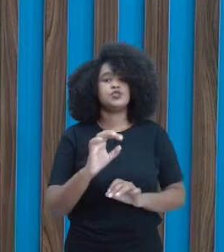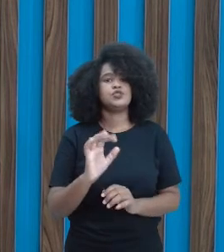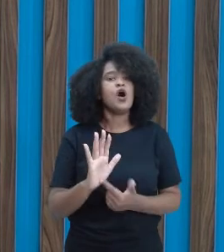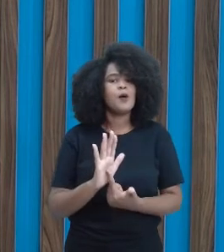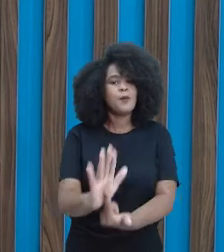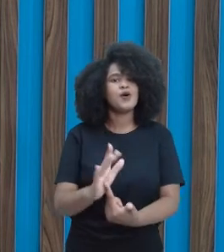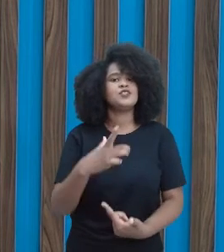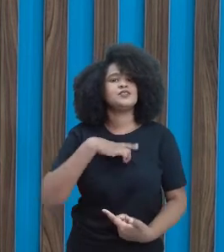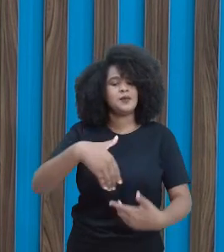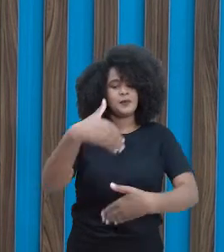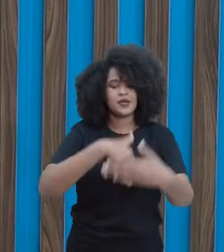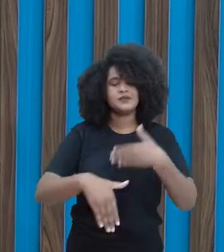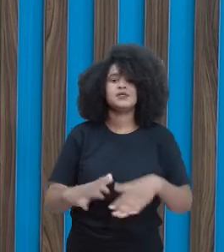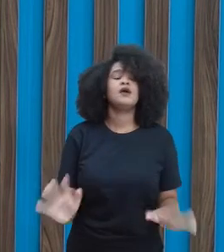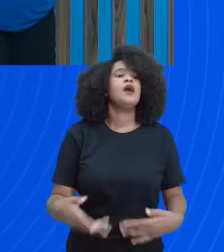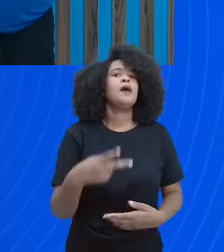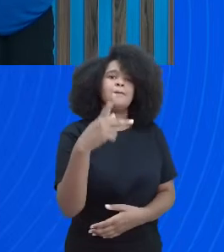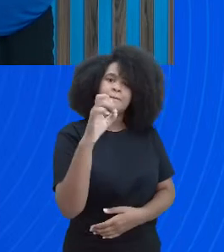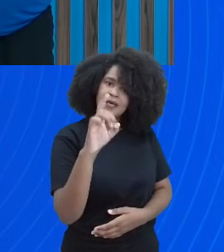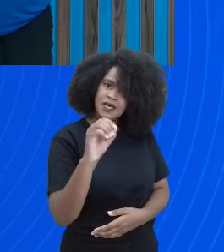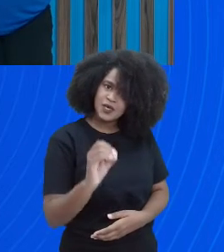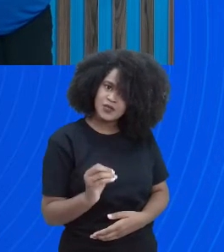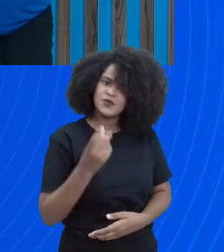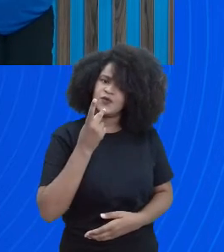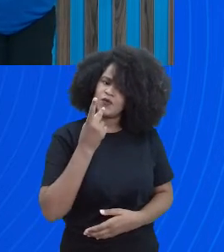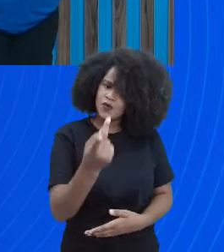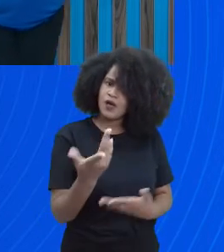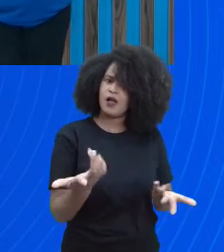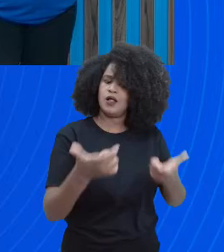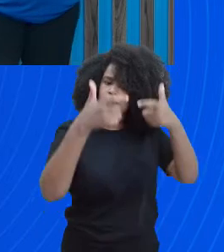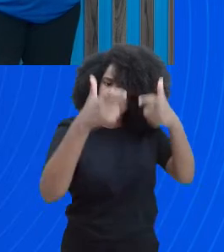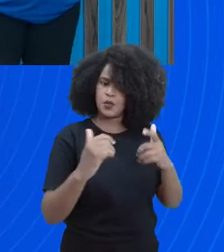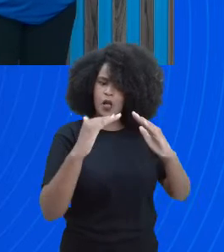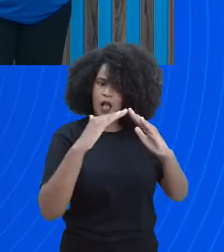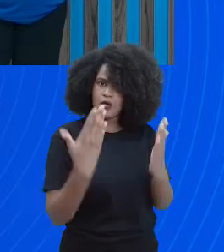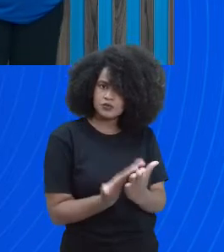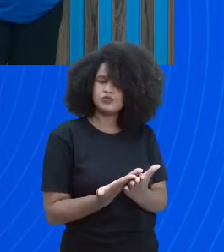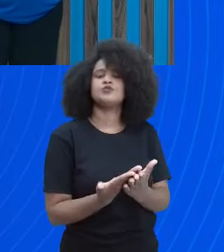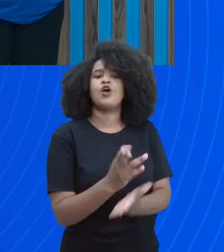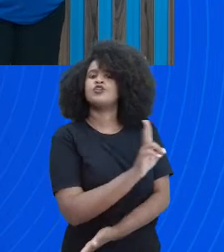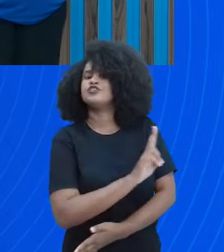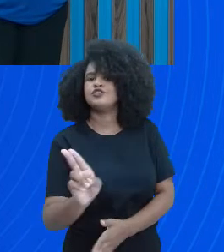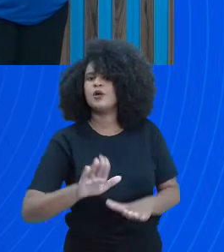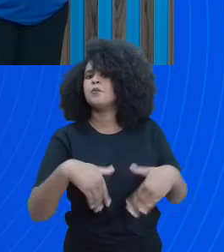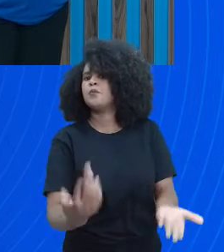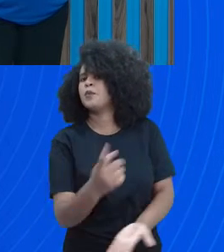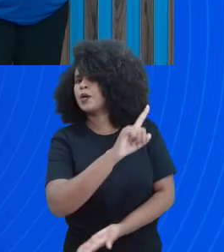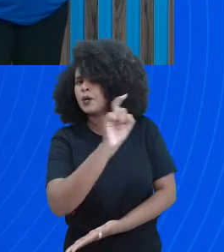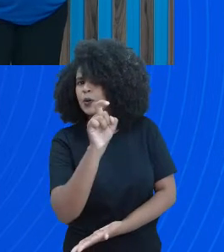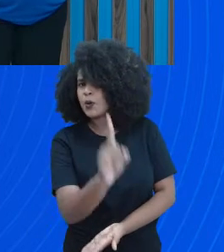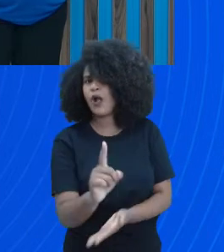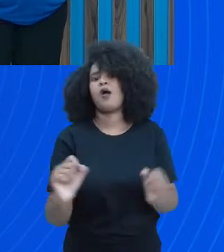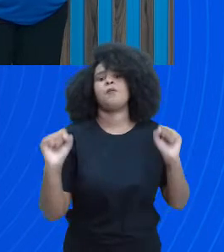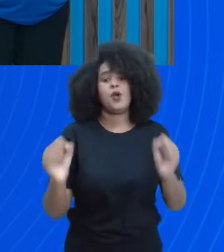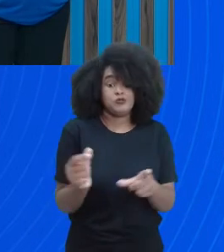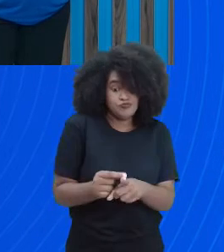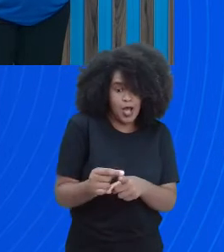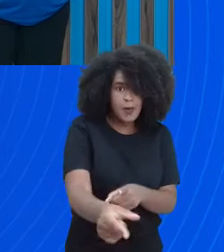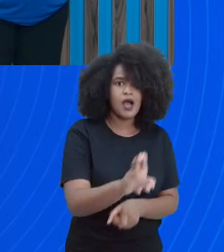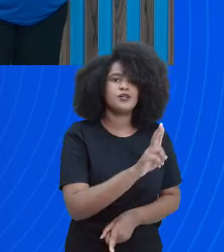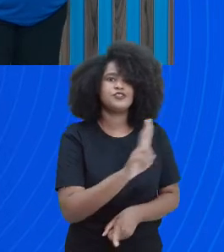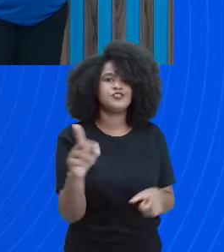aqui. Pedro já entrou. Pedro, fala com a gente, diz de onde tu estuda, né? Onde é que tu vem aí, né? Fala o teu bairro